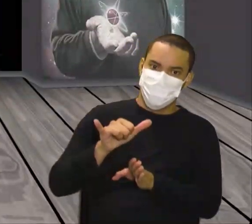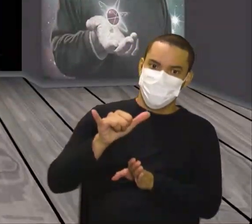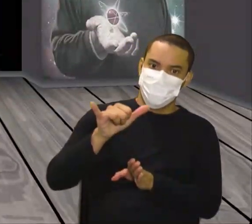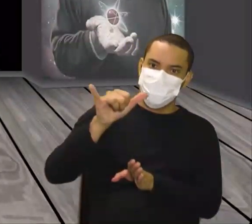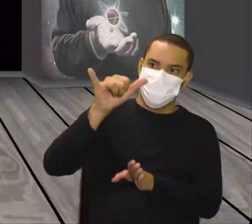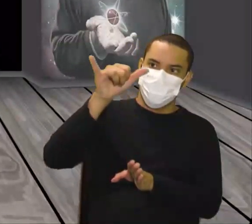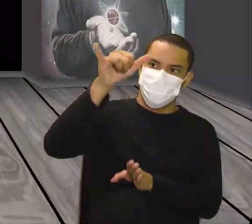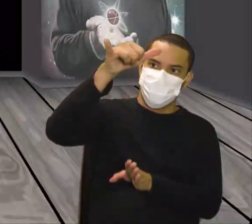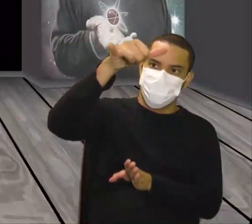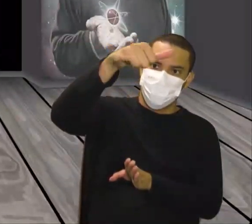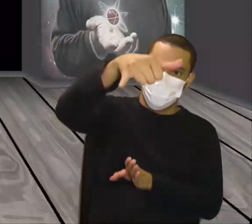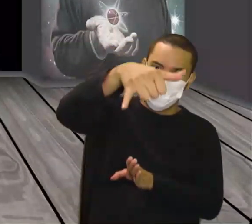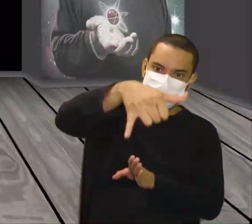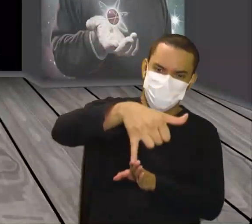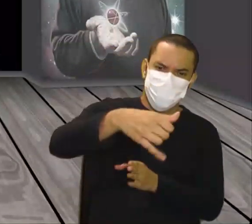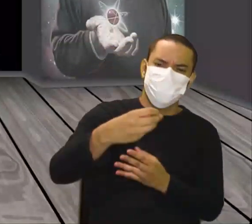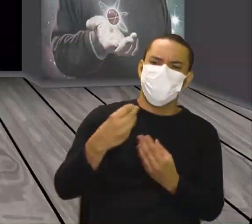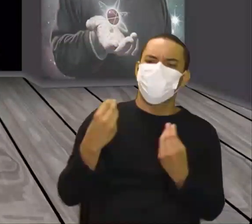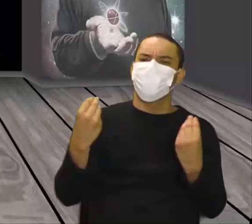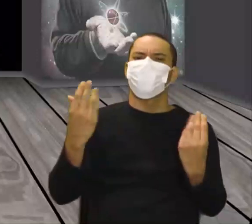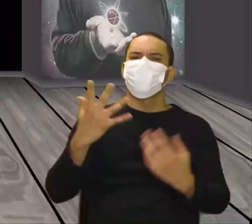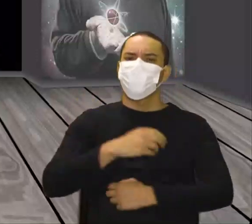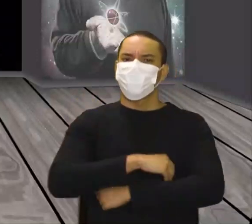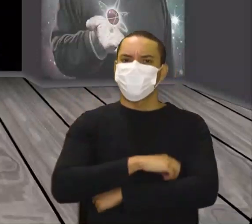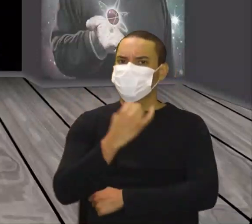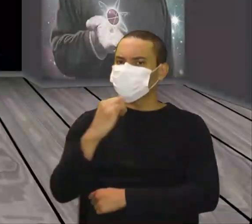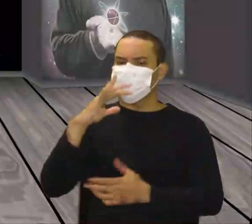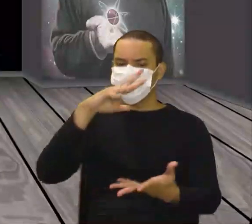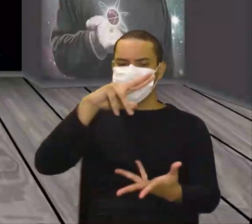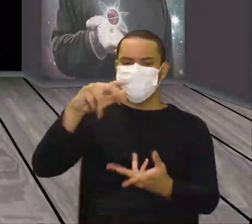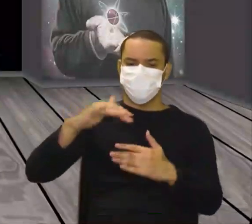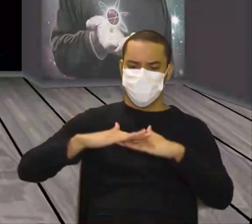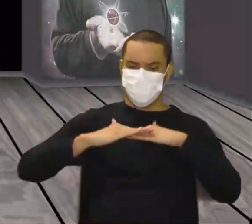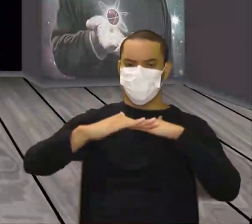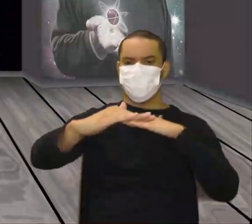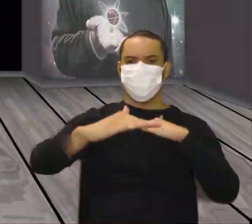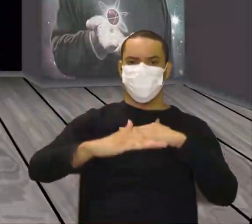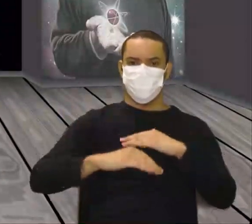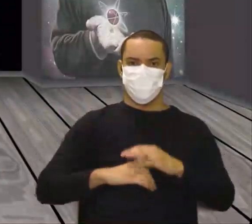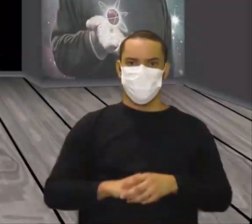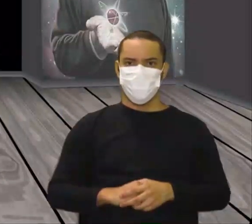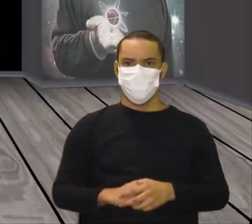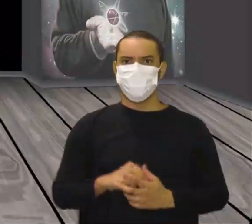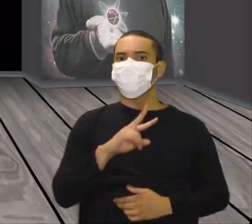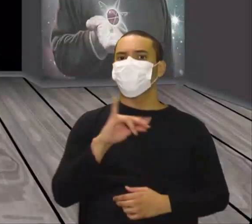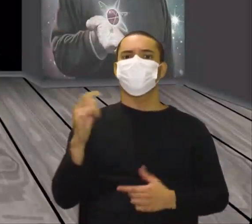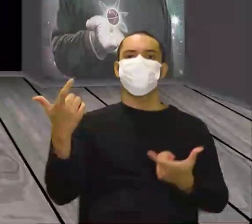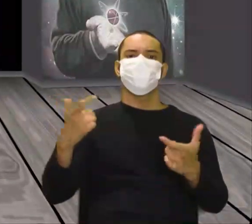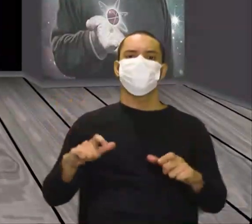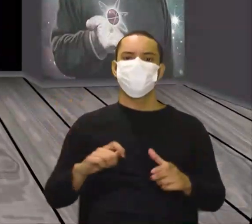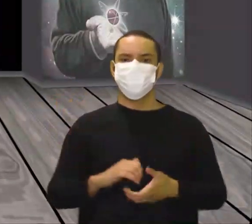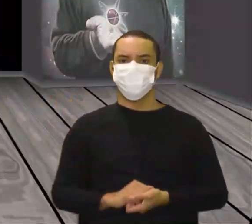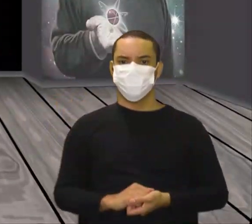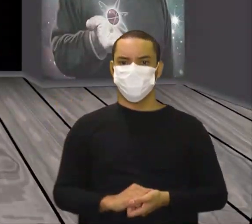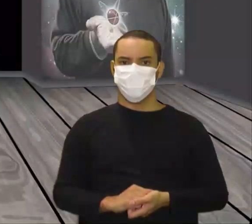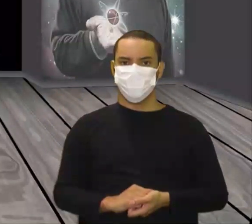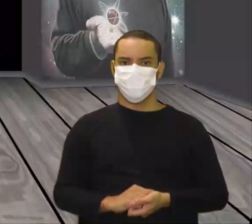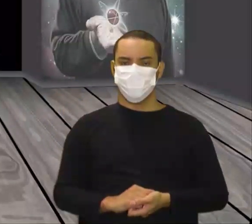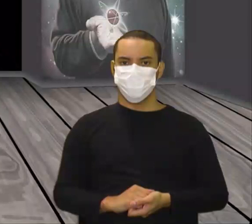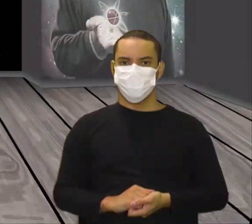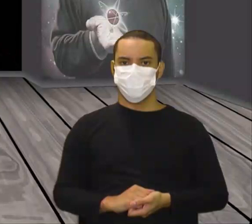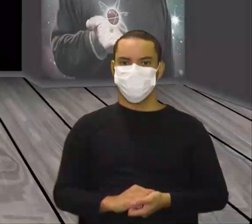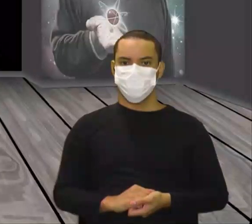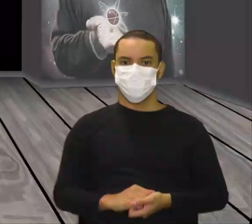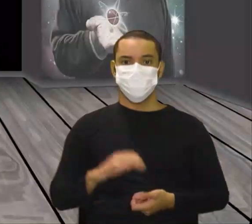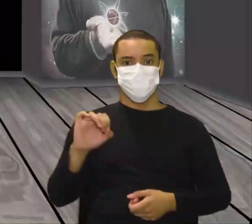chega aqui. Como que você ia conseguir isso se a Terra fosse plana? Para onde você iria? A Terra não teria fim. Ou